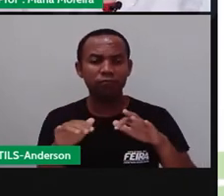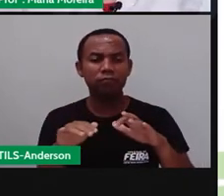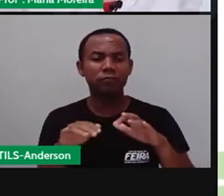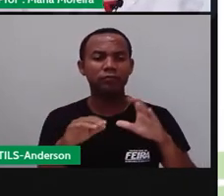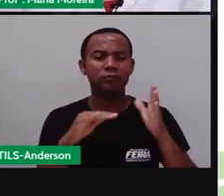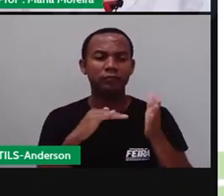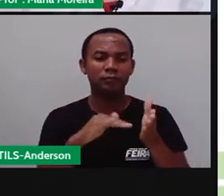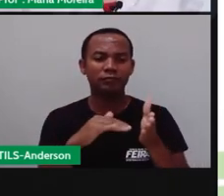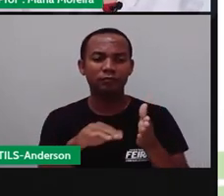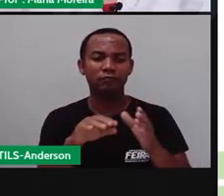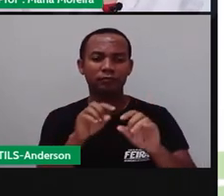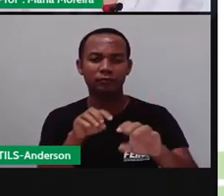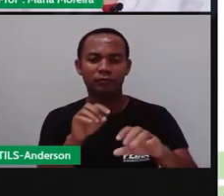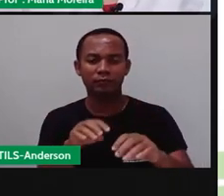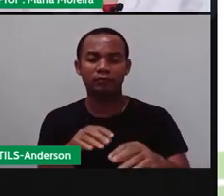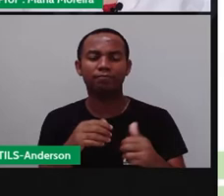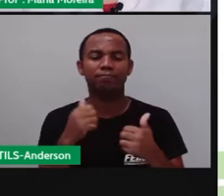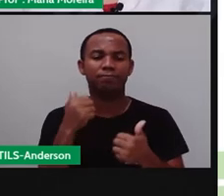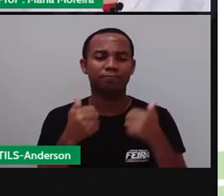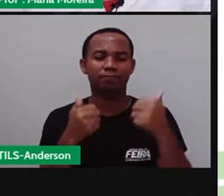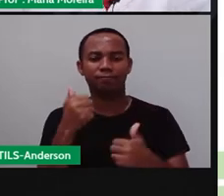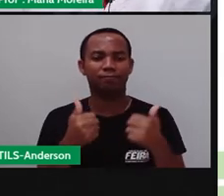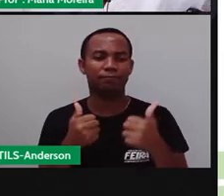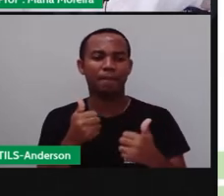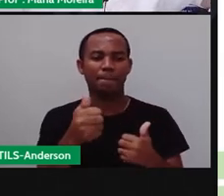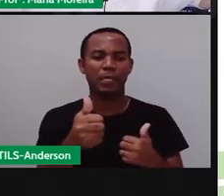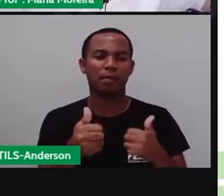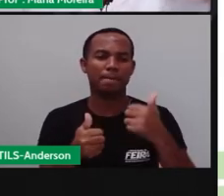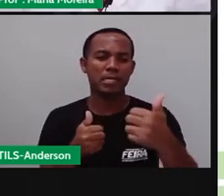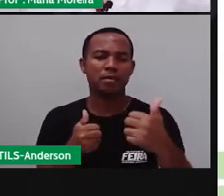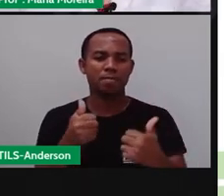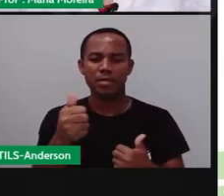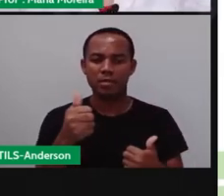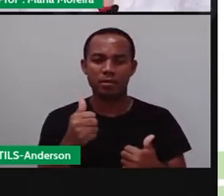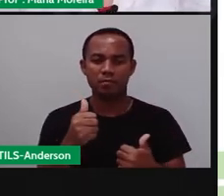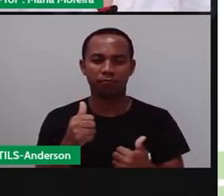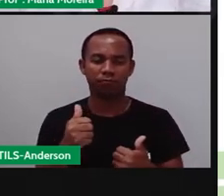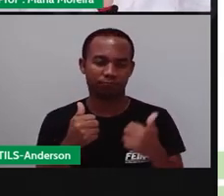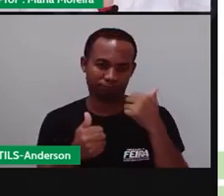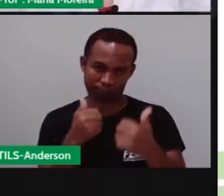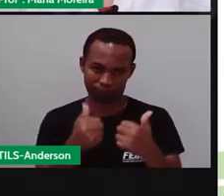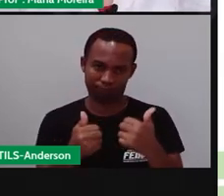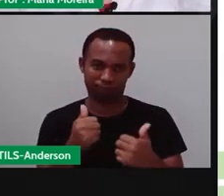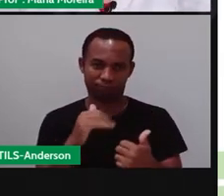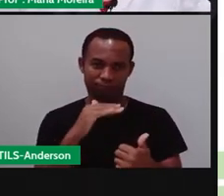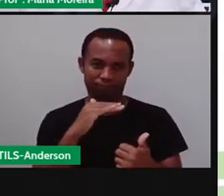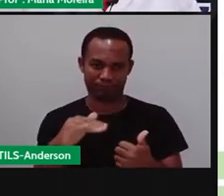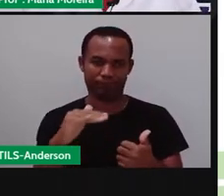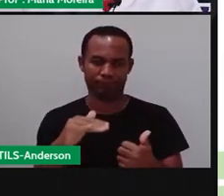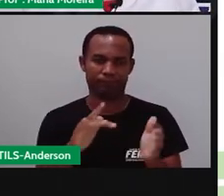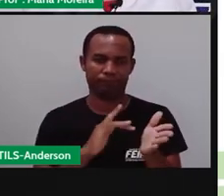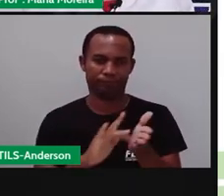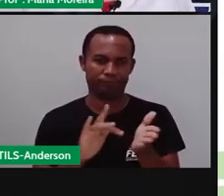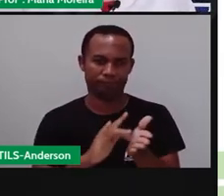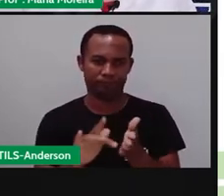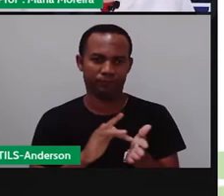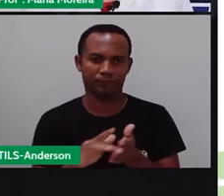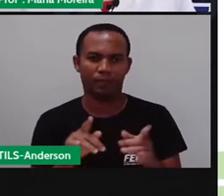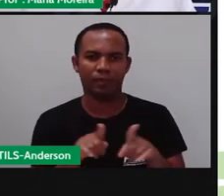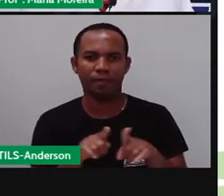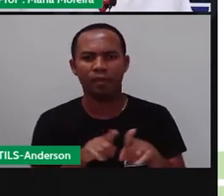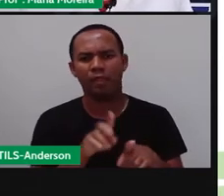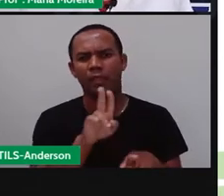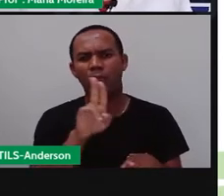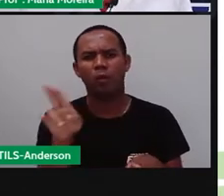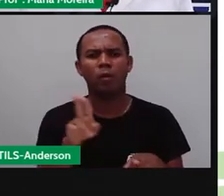moral aí. E fazer mais o que que tem que fazer? Colocar o comentário aqui embaixo, né? Não esqueça de se identificar, dizer o